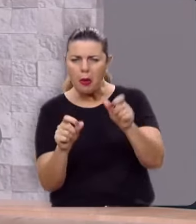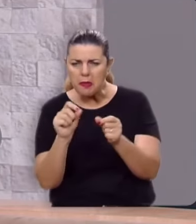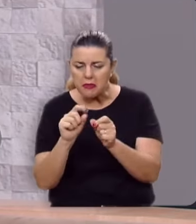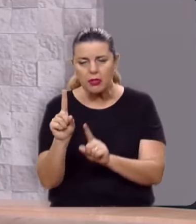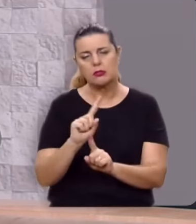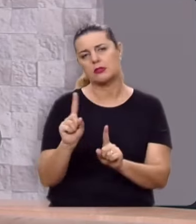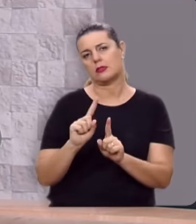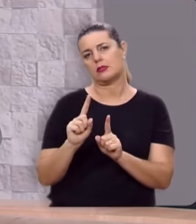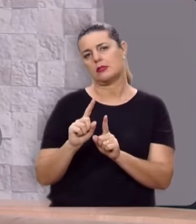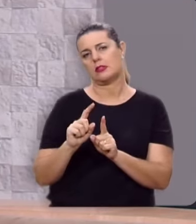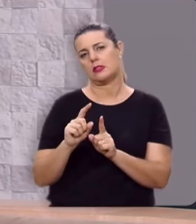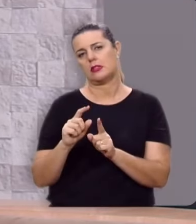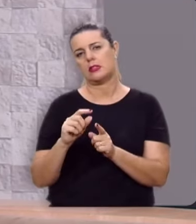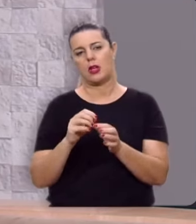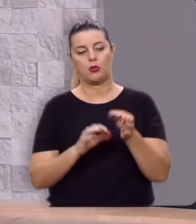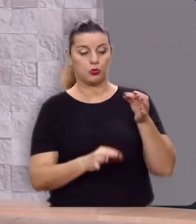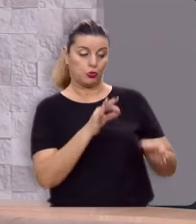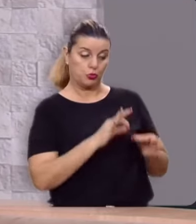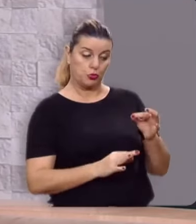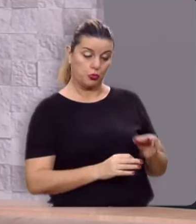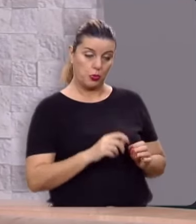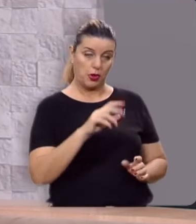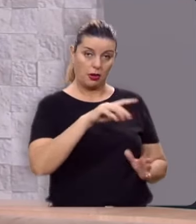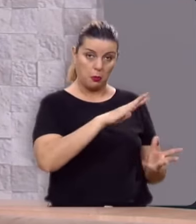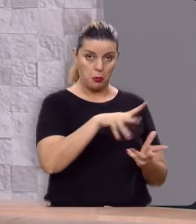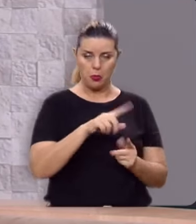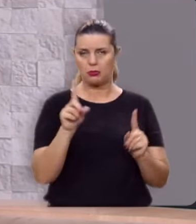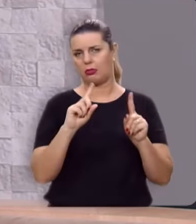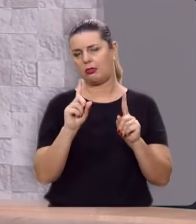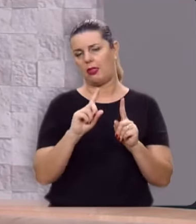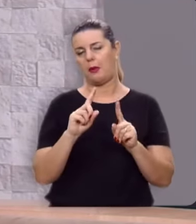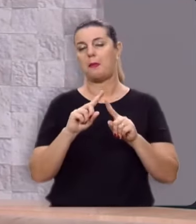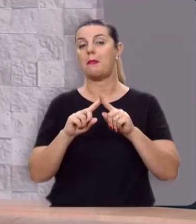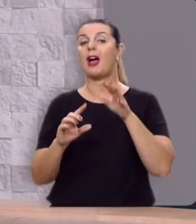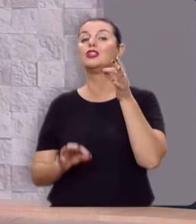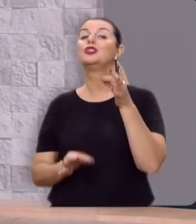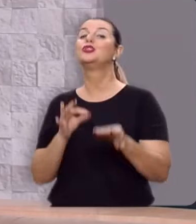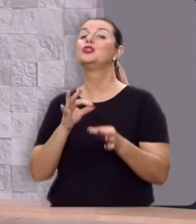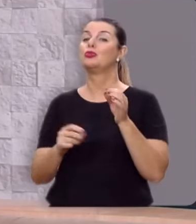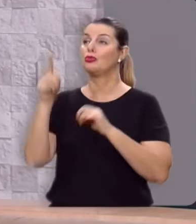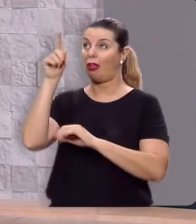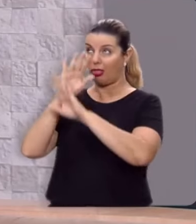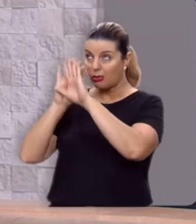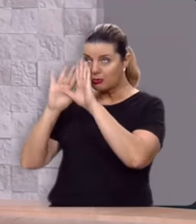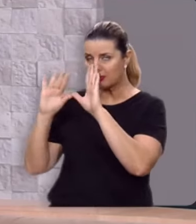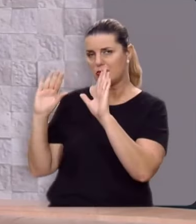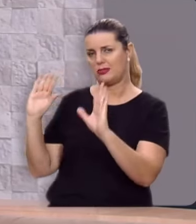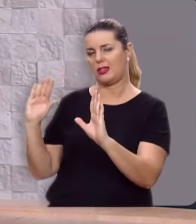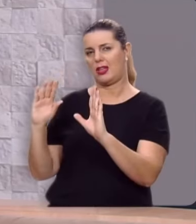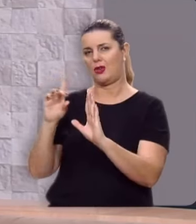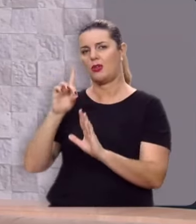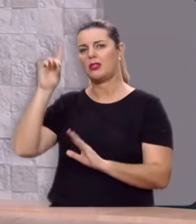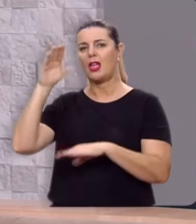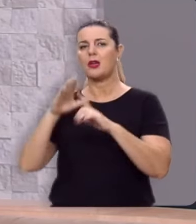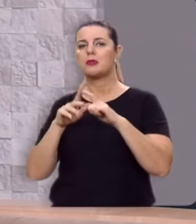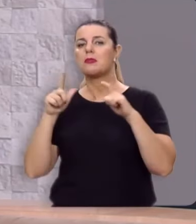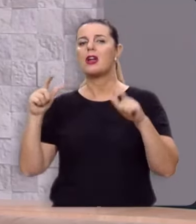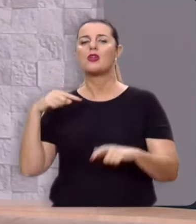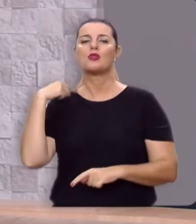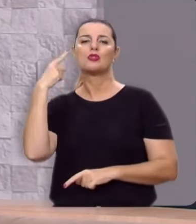homens, não por tribunais terrenos, mas pelo tribunal celestial, pelo